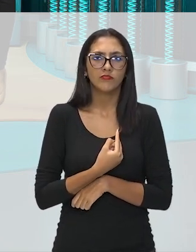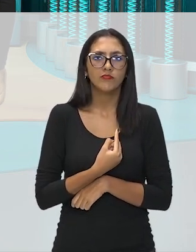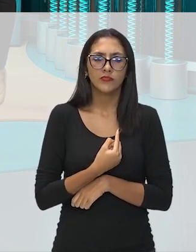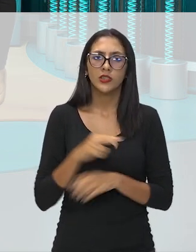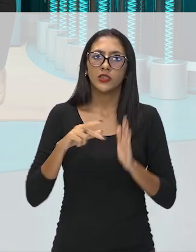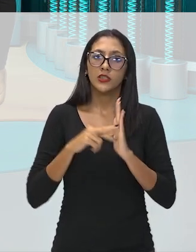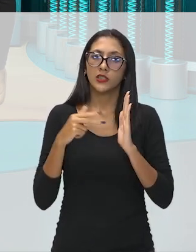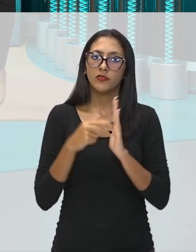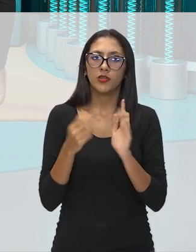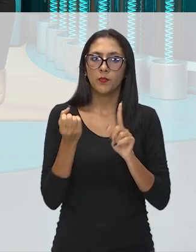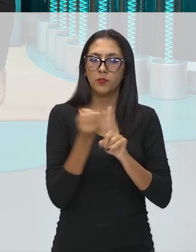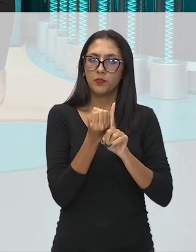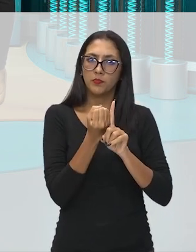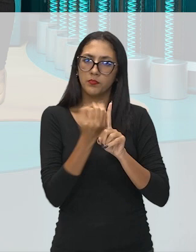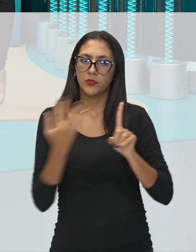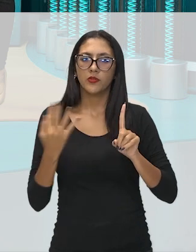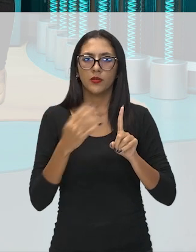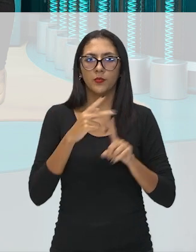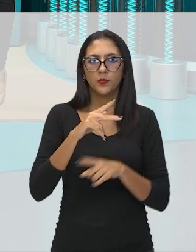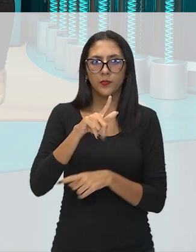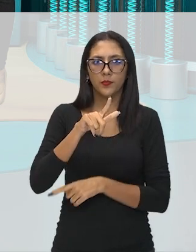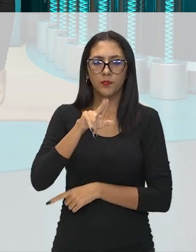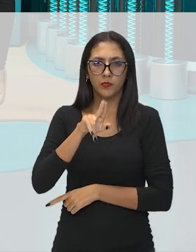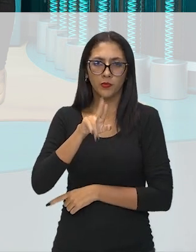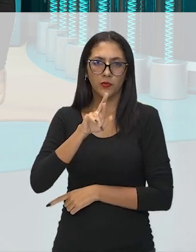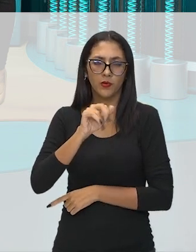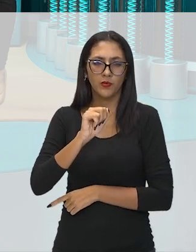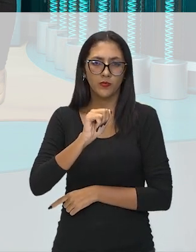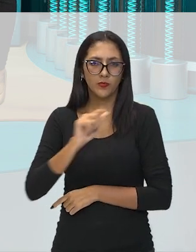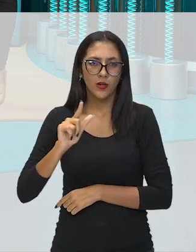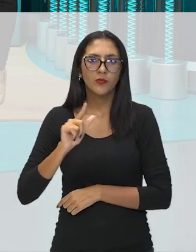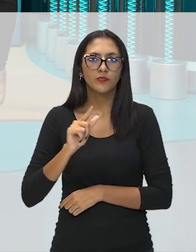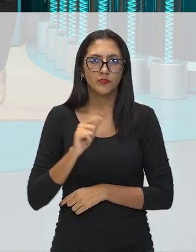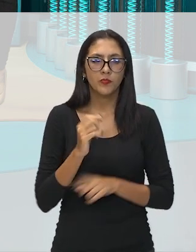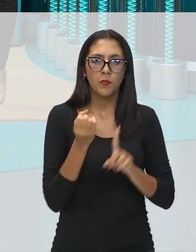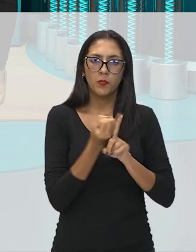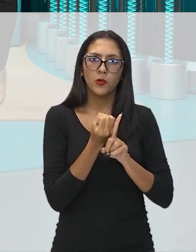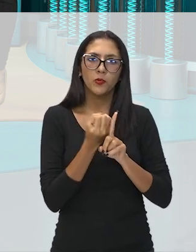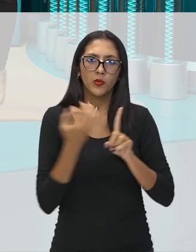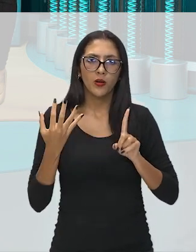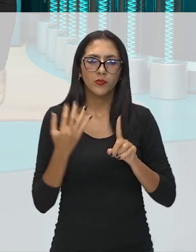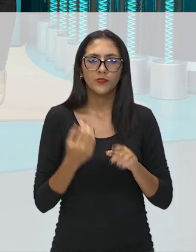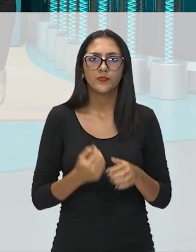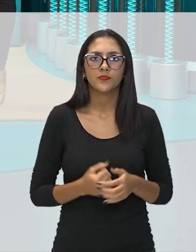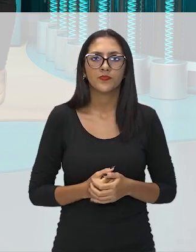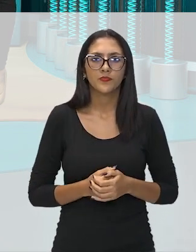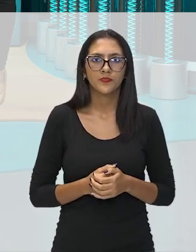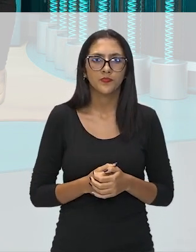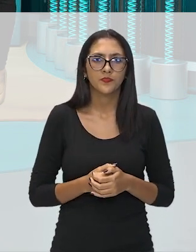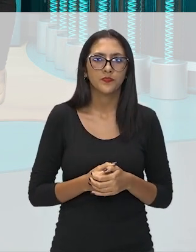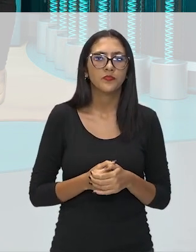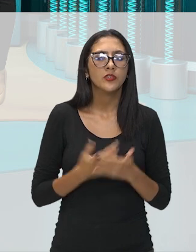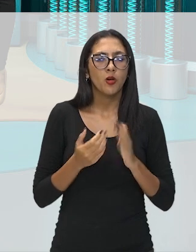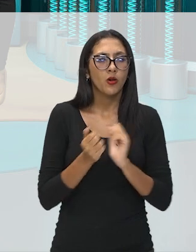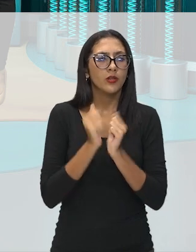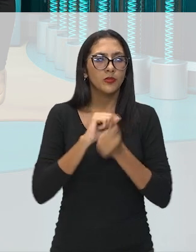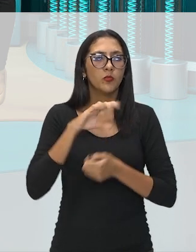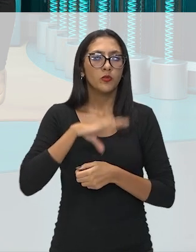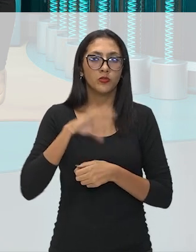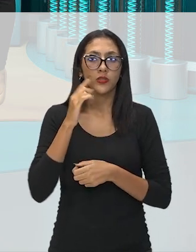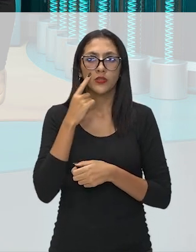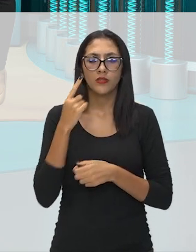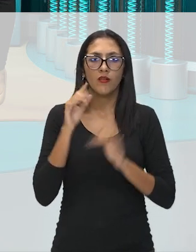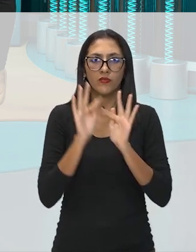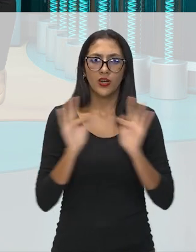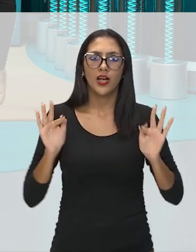While we were preparing the picnic, it started to rain. Enquanto nós estávamos preparando